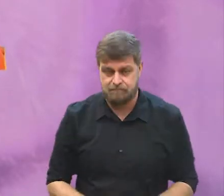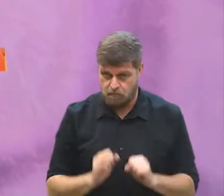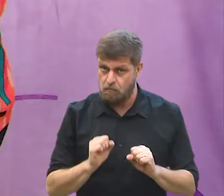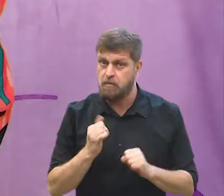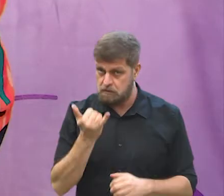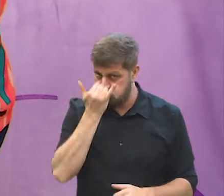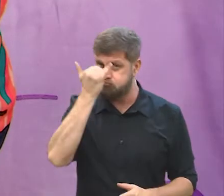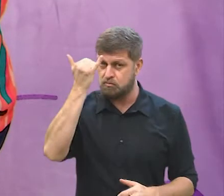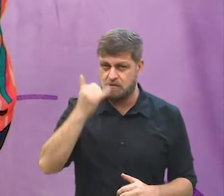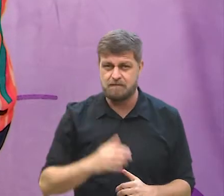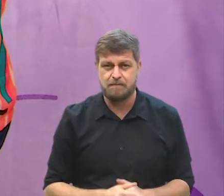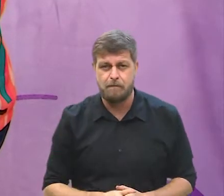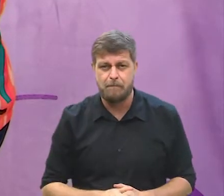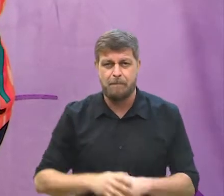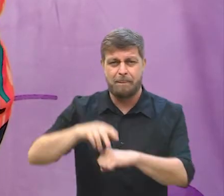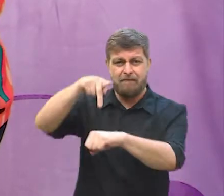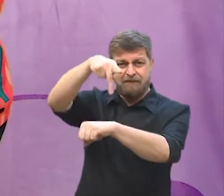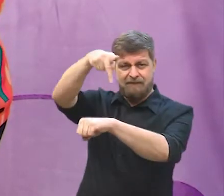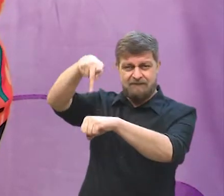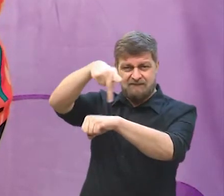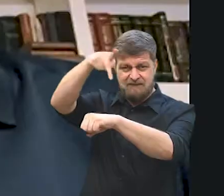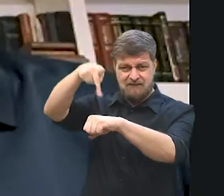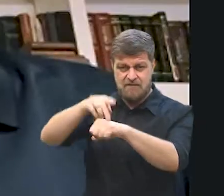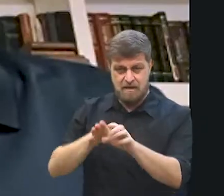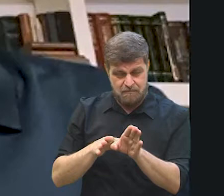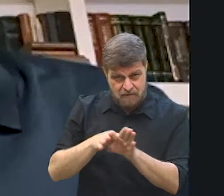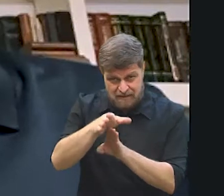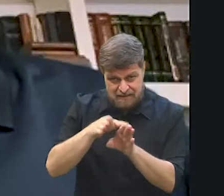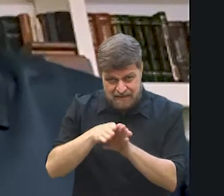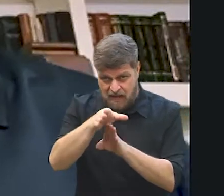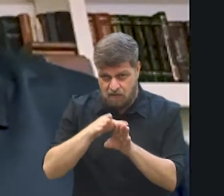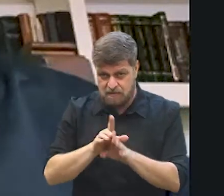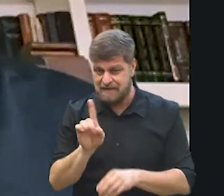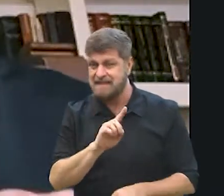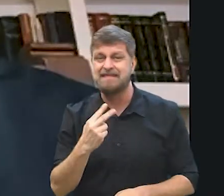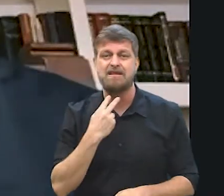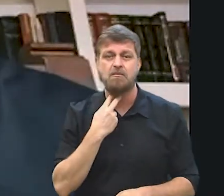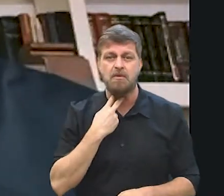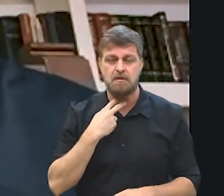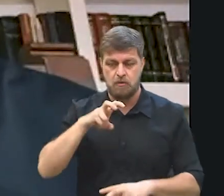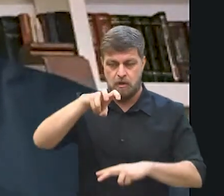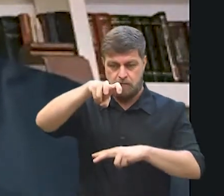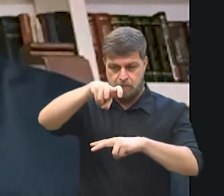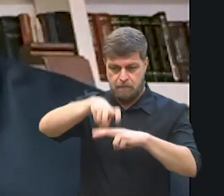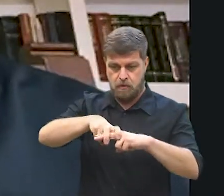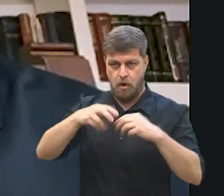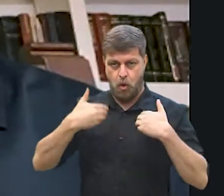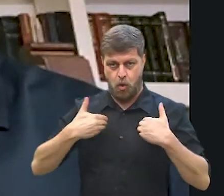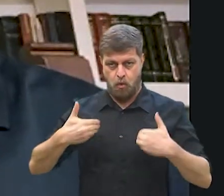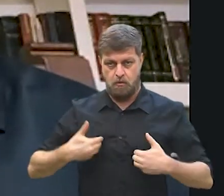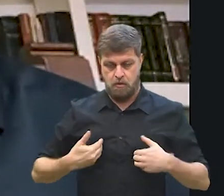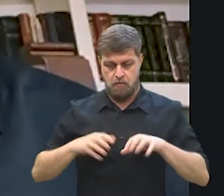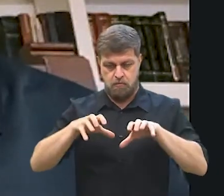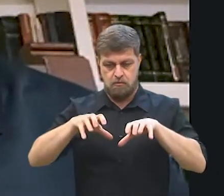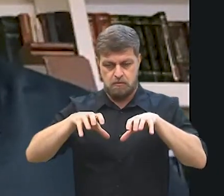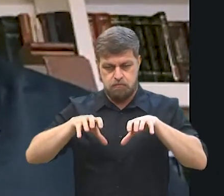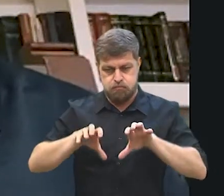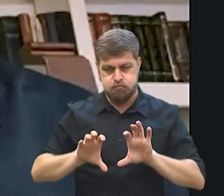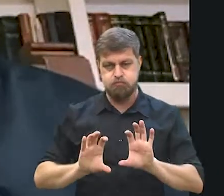né? E em países aí eles pedem para não usar isso, porque o corpo sentado com glúteo, ele